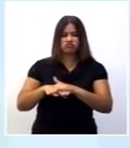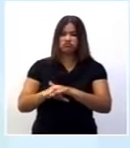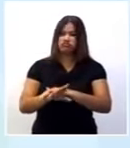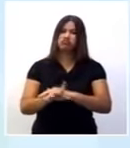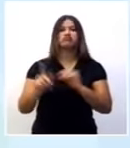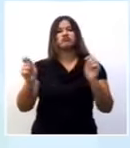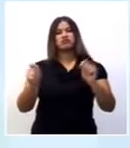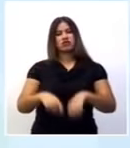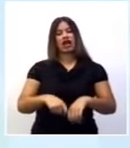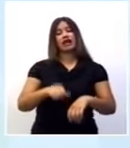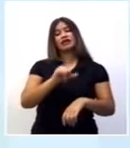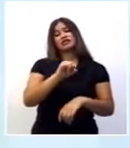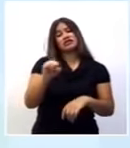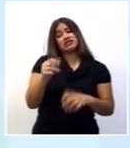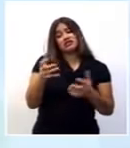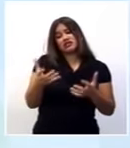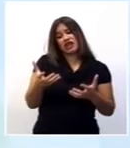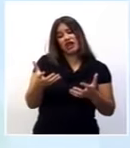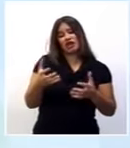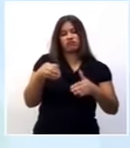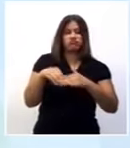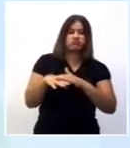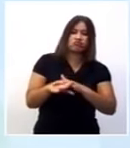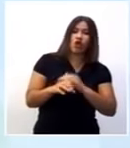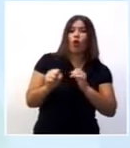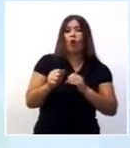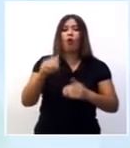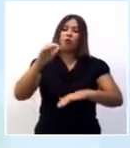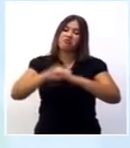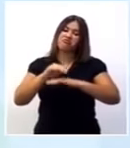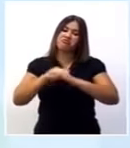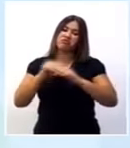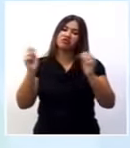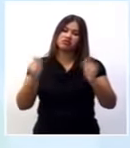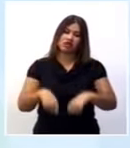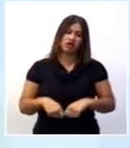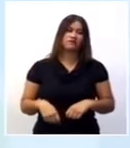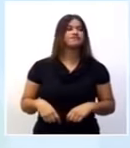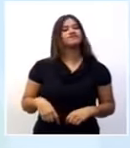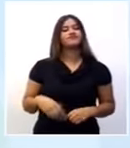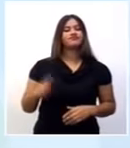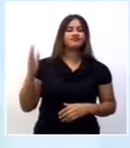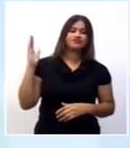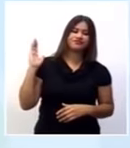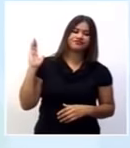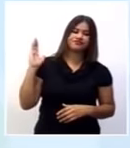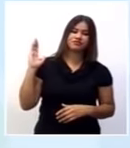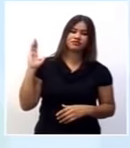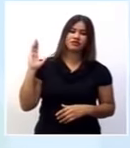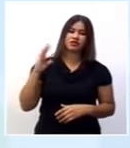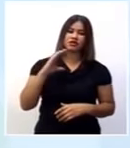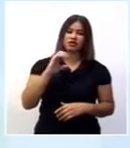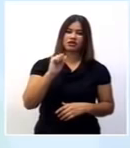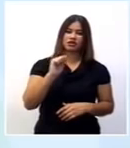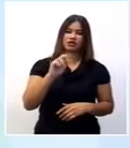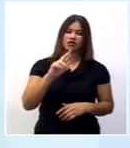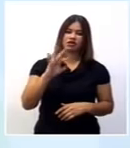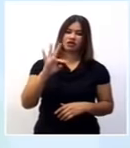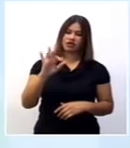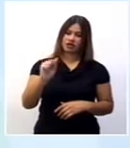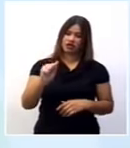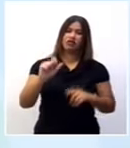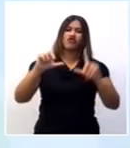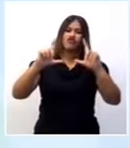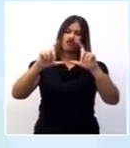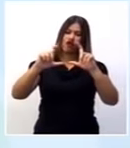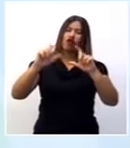fazem artesanalmente mesmo o jogo. Aqui são as cartas, vocês podem tirar foto da carta. Vou deixar um segundo parado a tela para